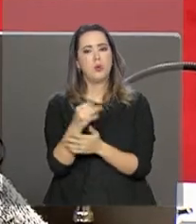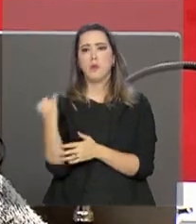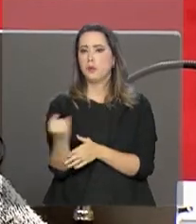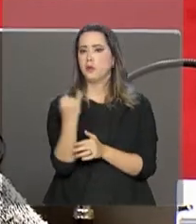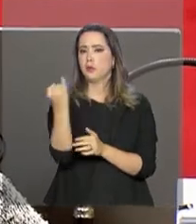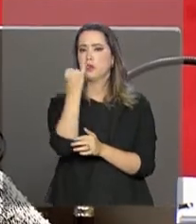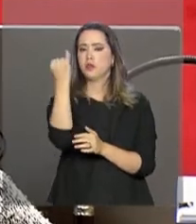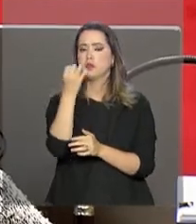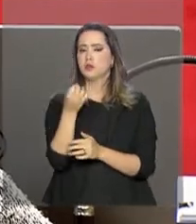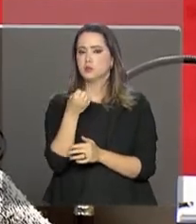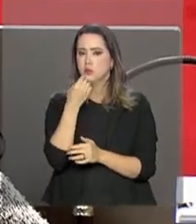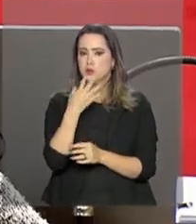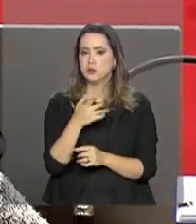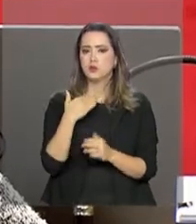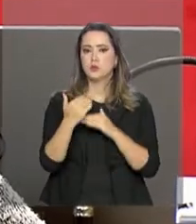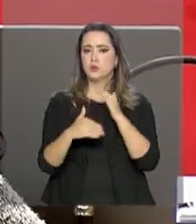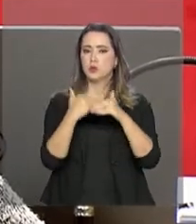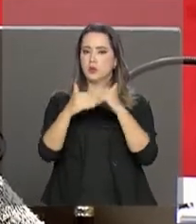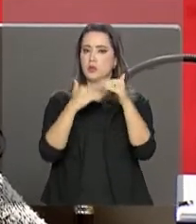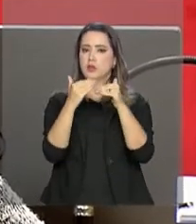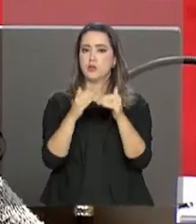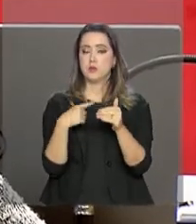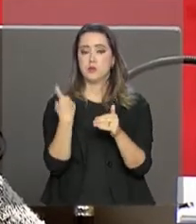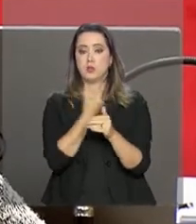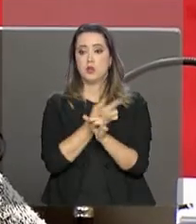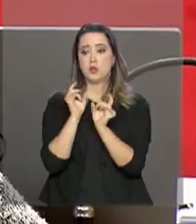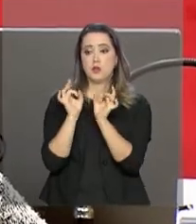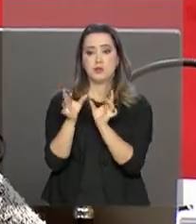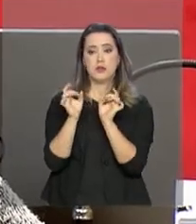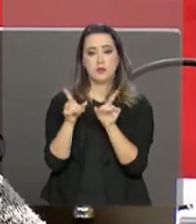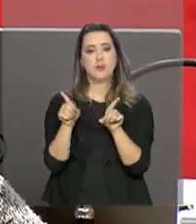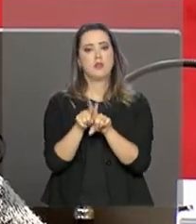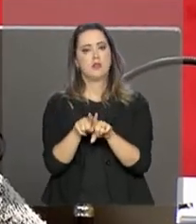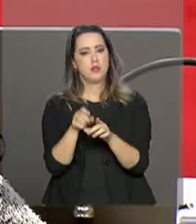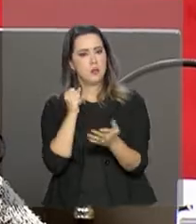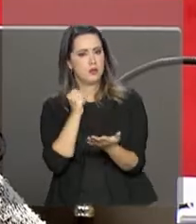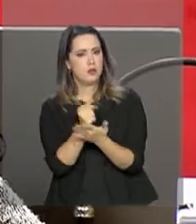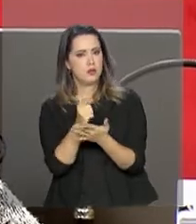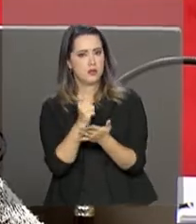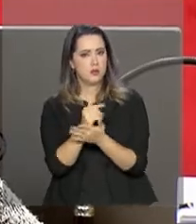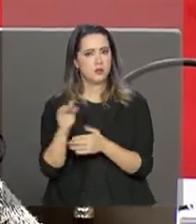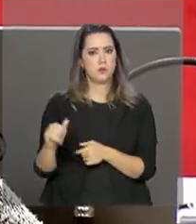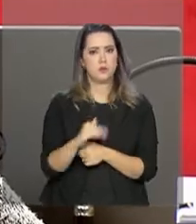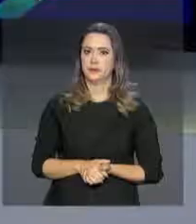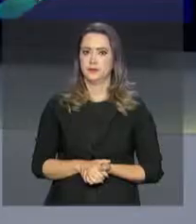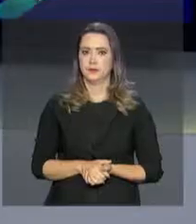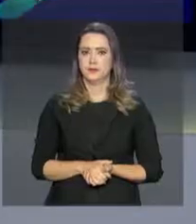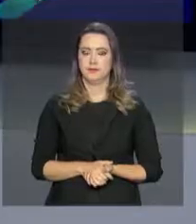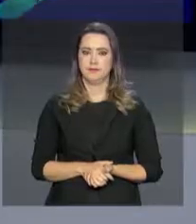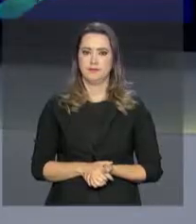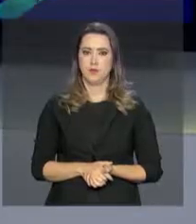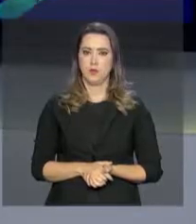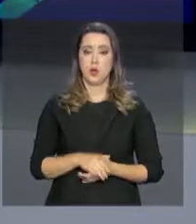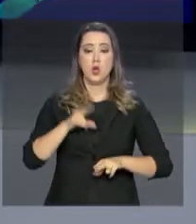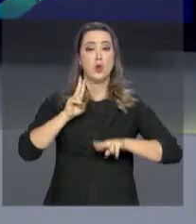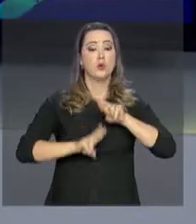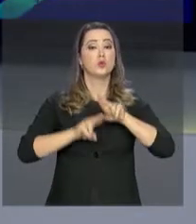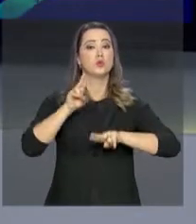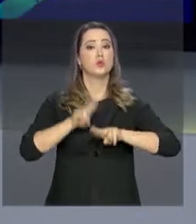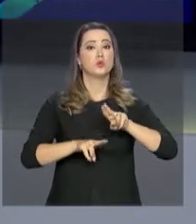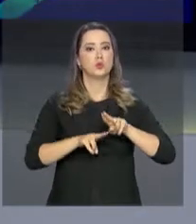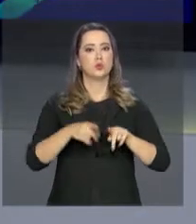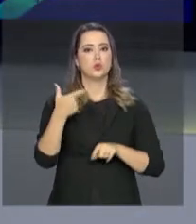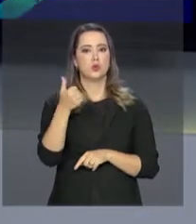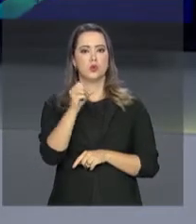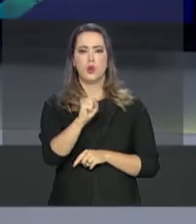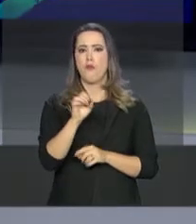muito significativo, com o crescimento tanto das nossas exportações como das nossas importações. Em junho de 2018, o